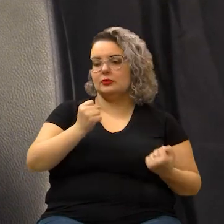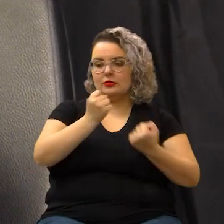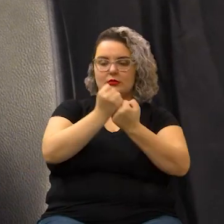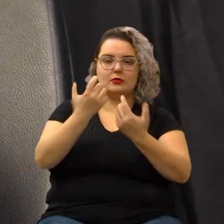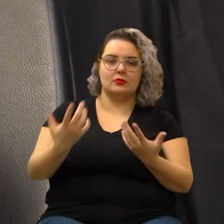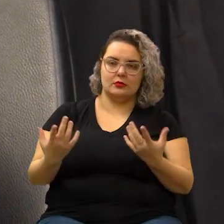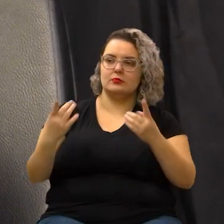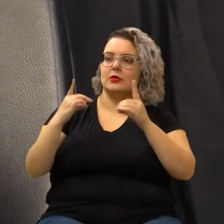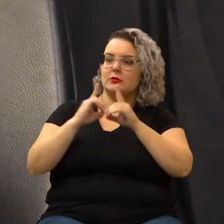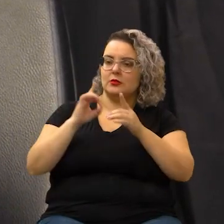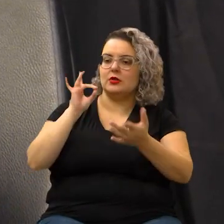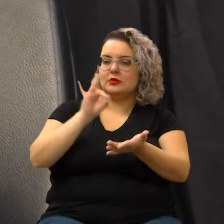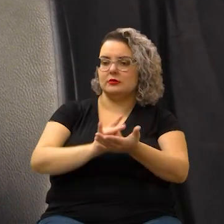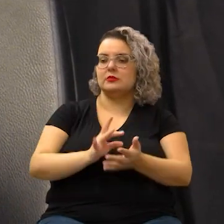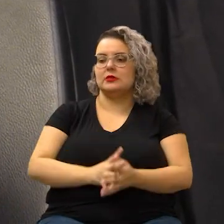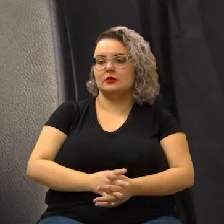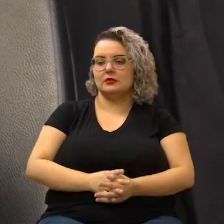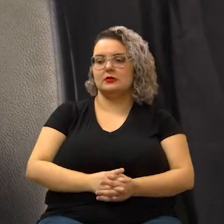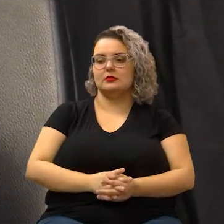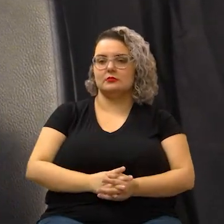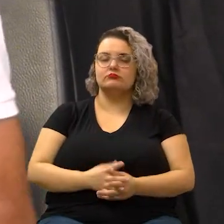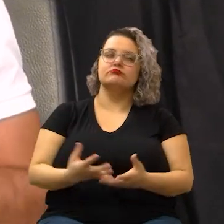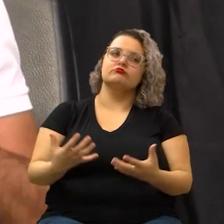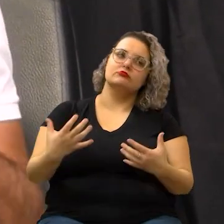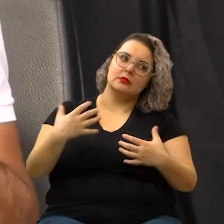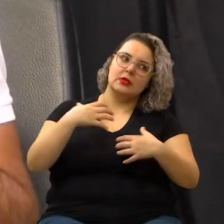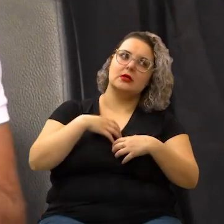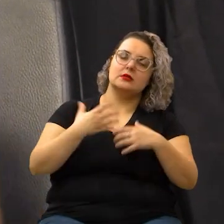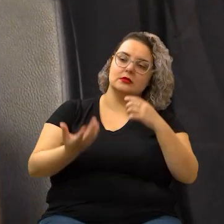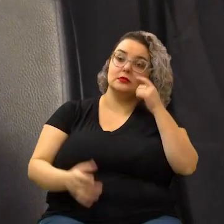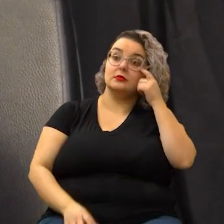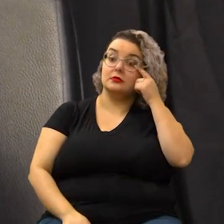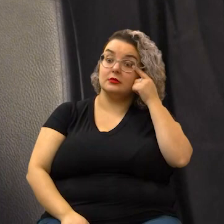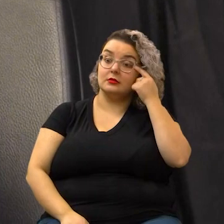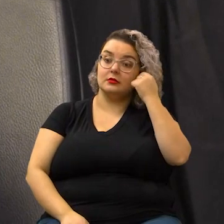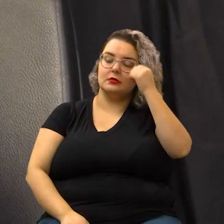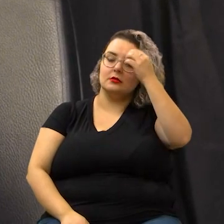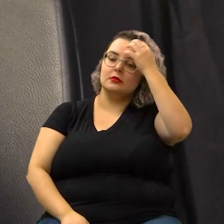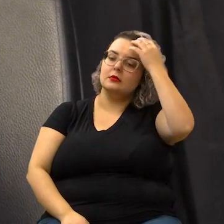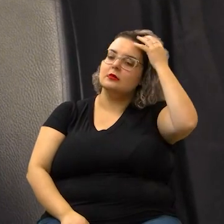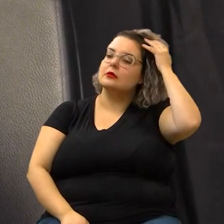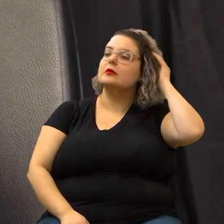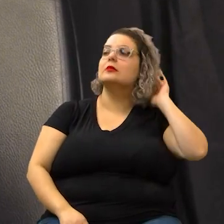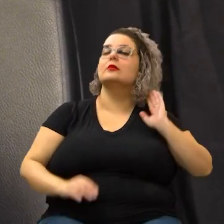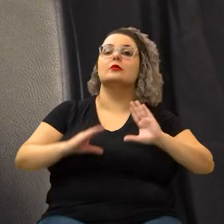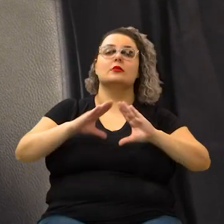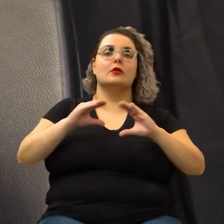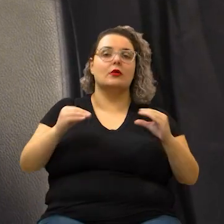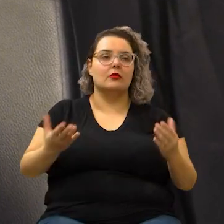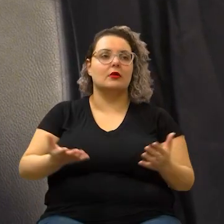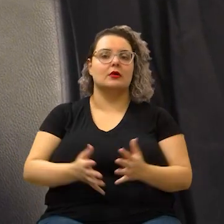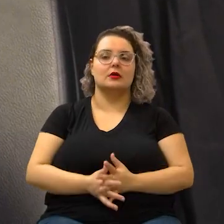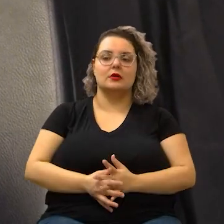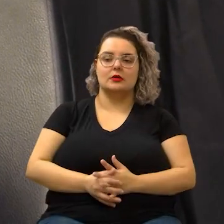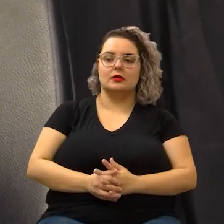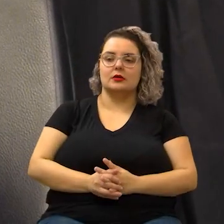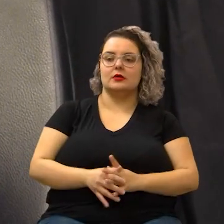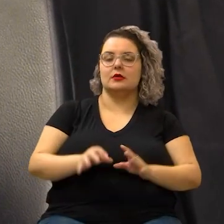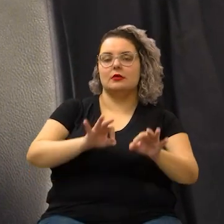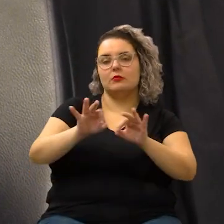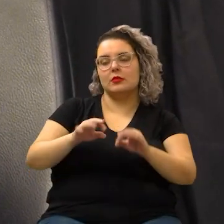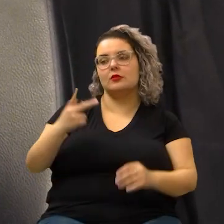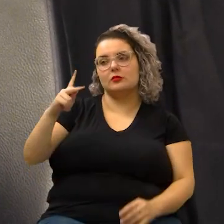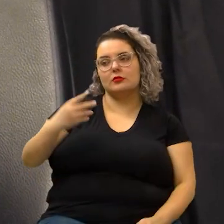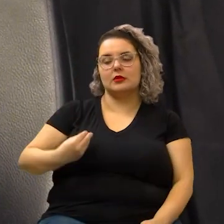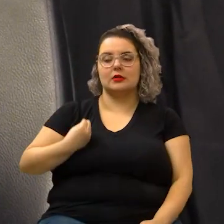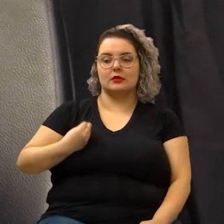esse suporte, bem próxima mesmo, até que ela se sentiu, depois de um tempo, se sentiu confortável e foi tocar